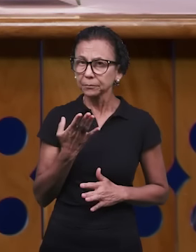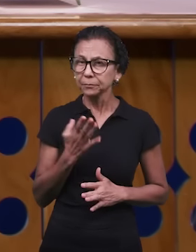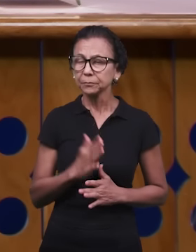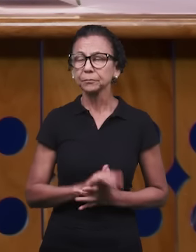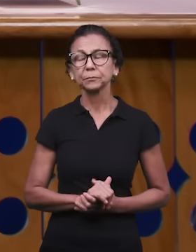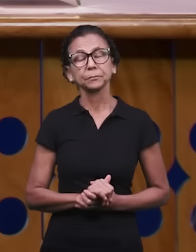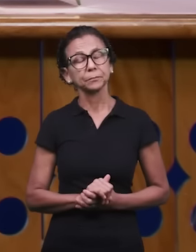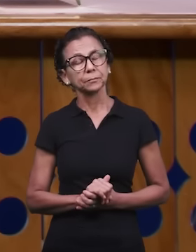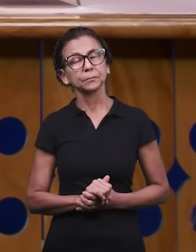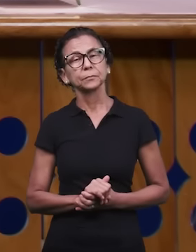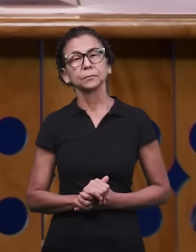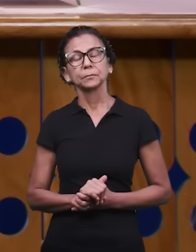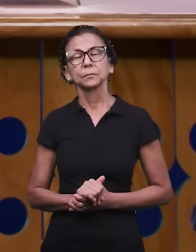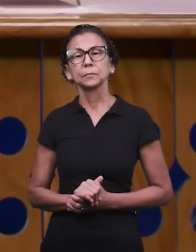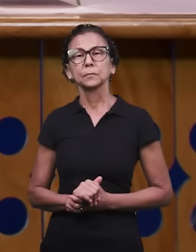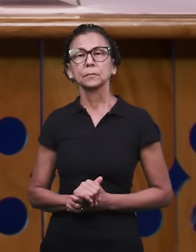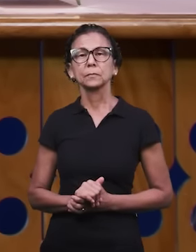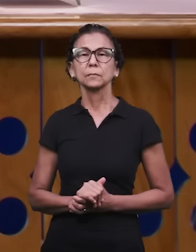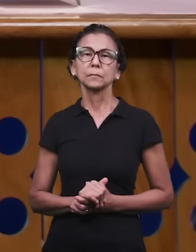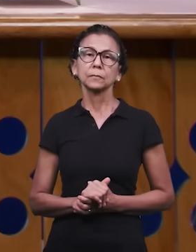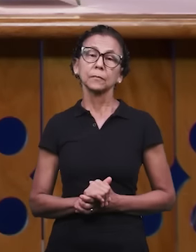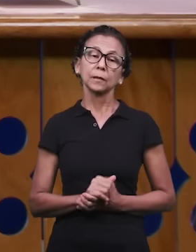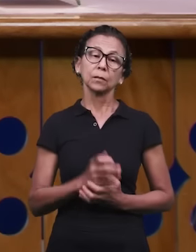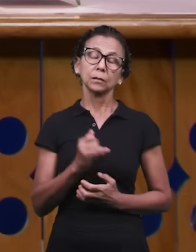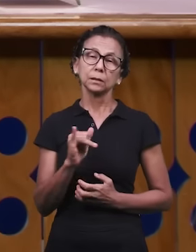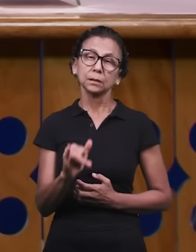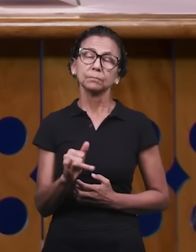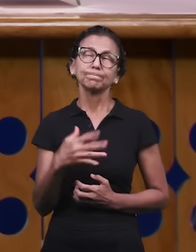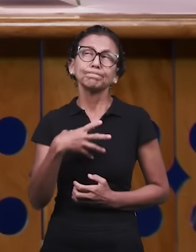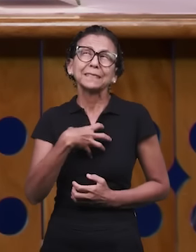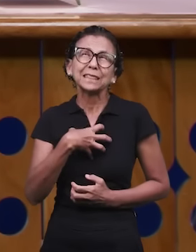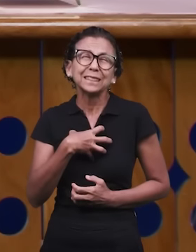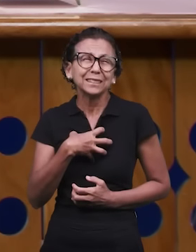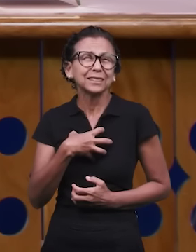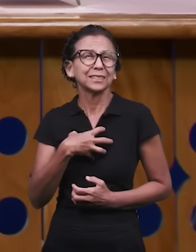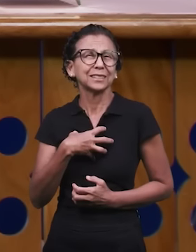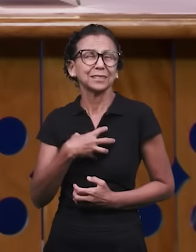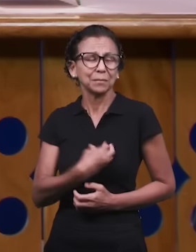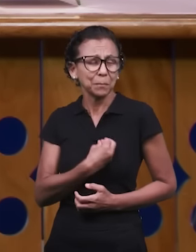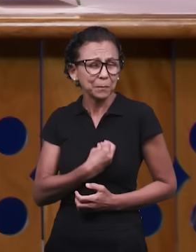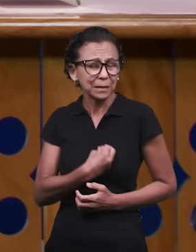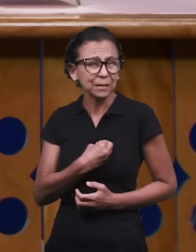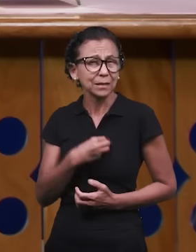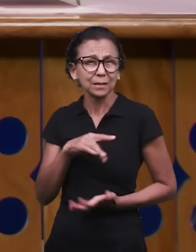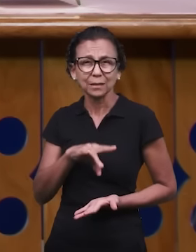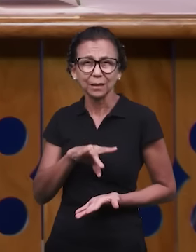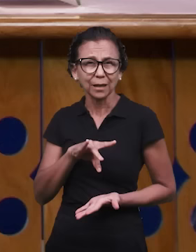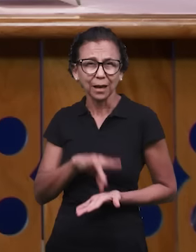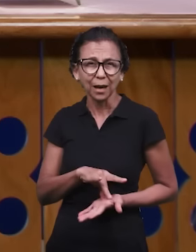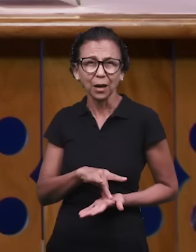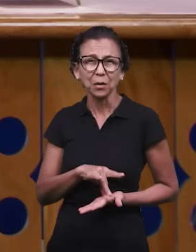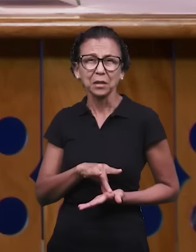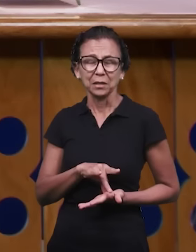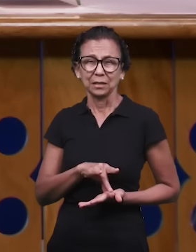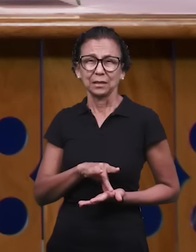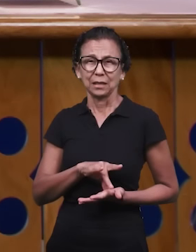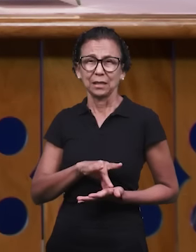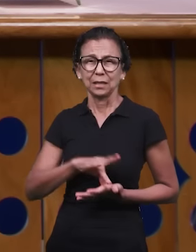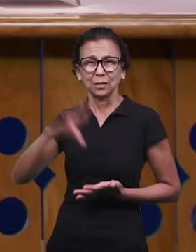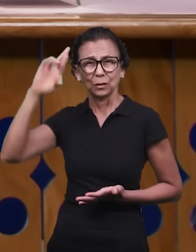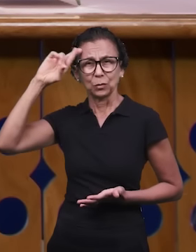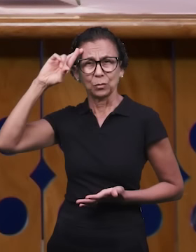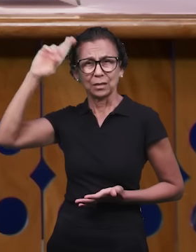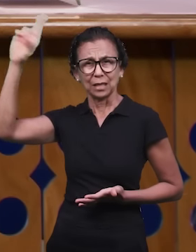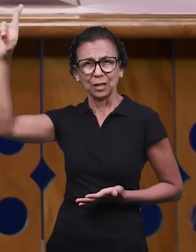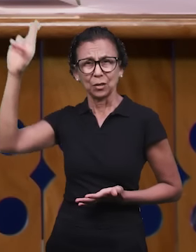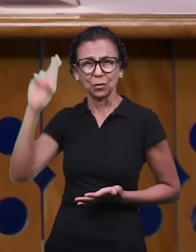nosso tempo. Quem abrir o seu coração para o Senhor entrará na sua vida